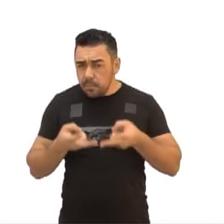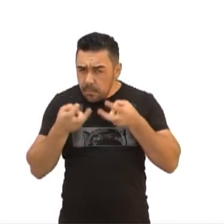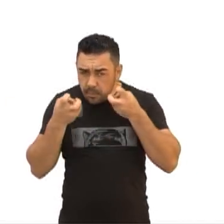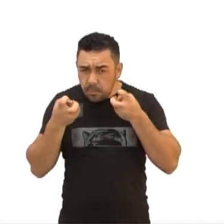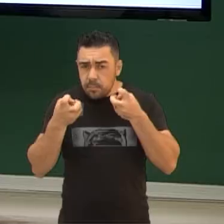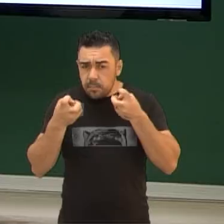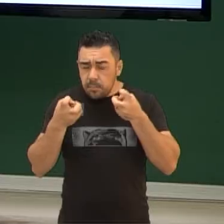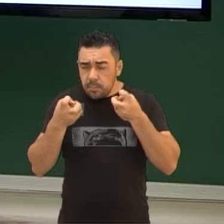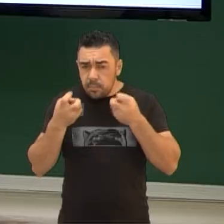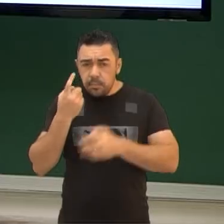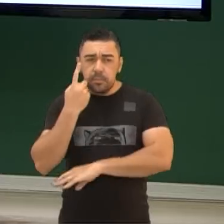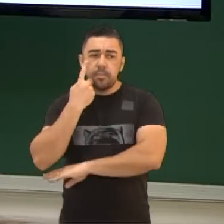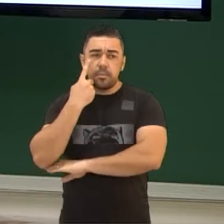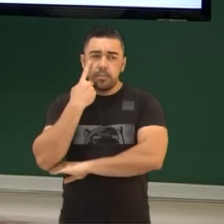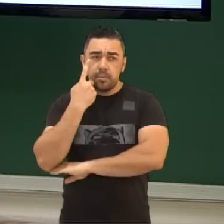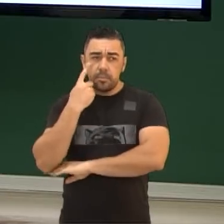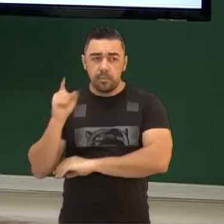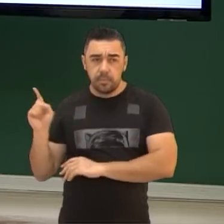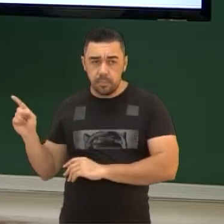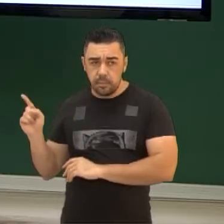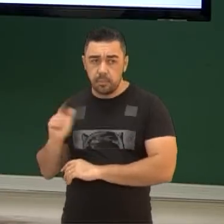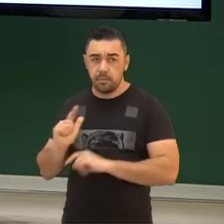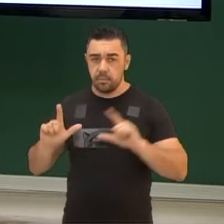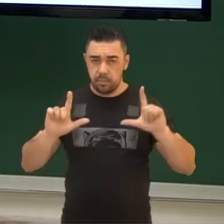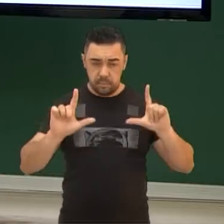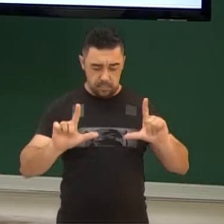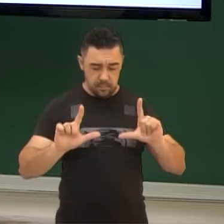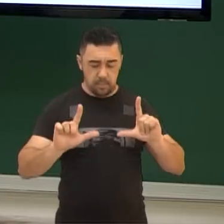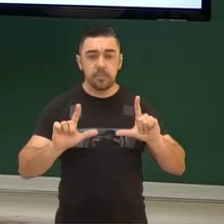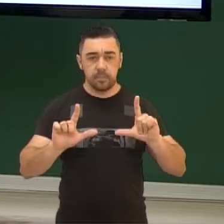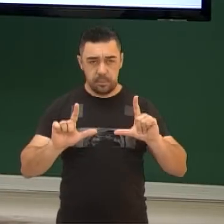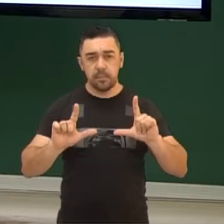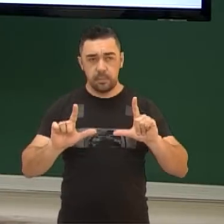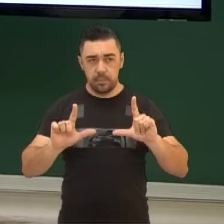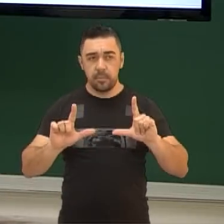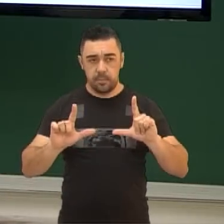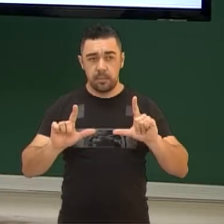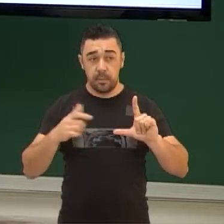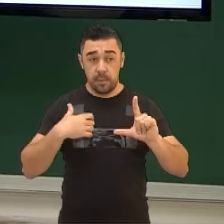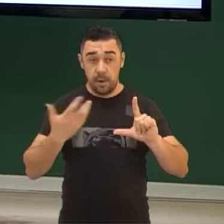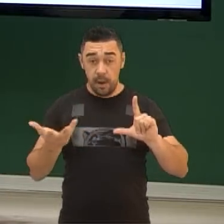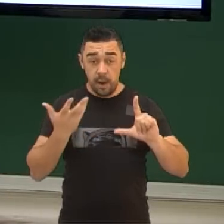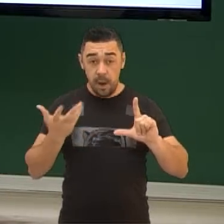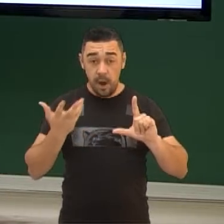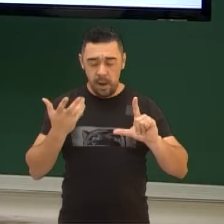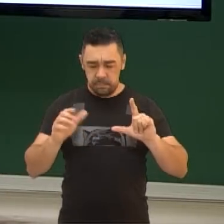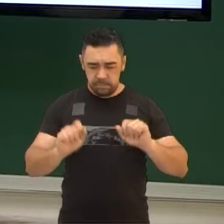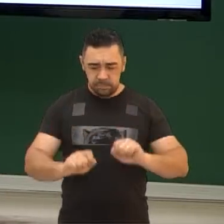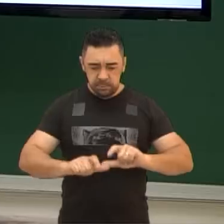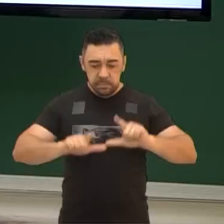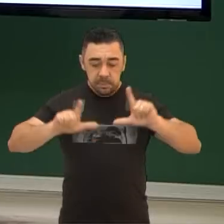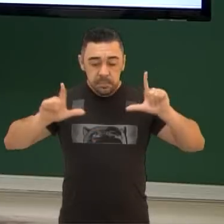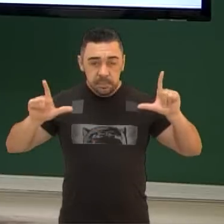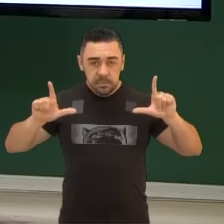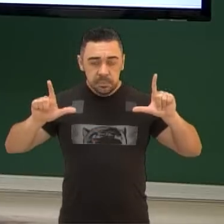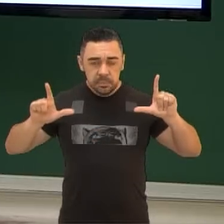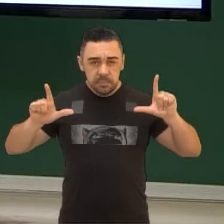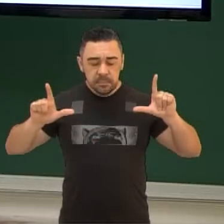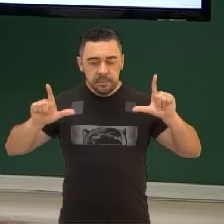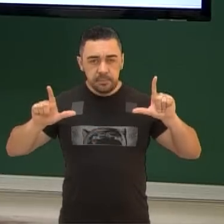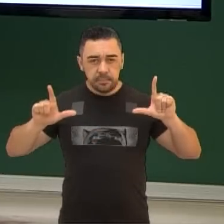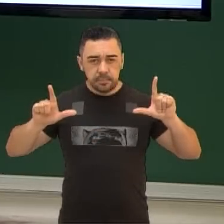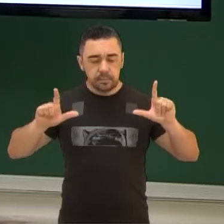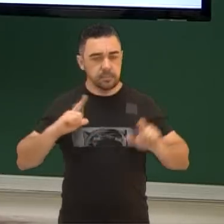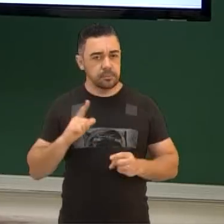com a professora. Olha lá. Então, eu tenho uma figura, certo? E eu quero ampliar ela, tá? Então, eu